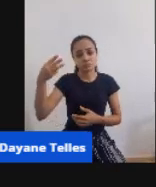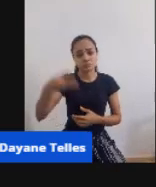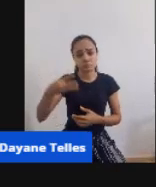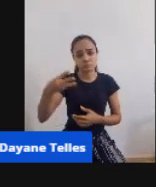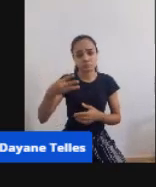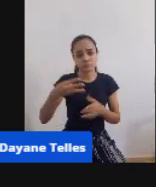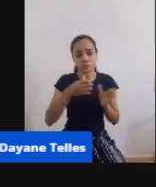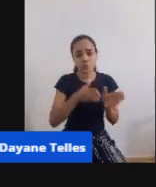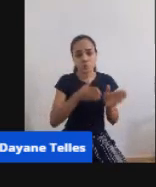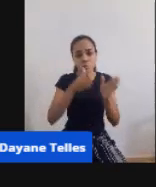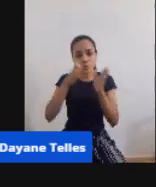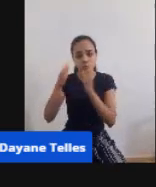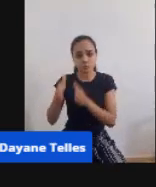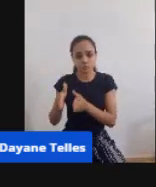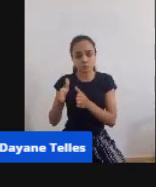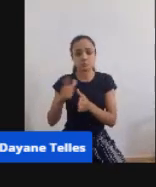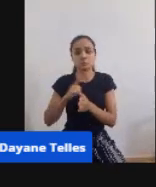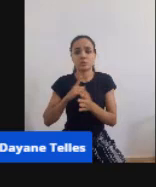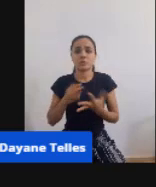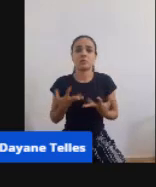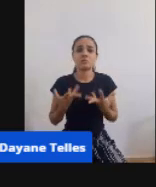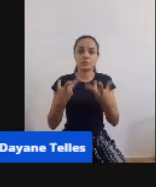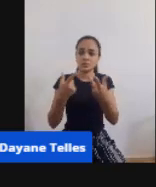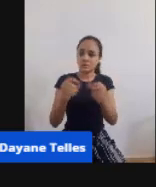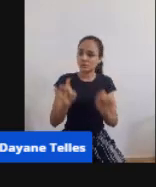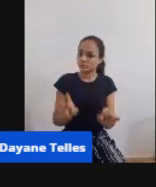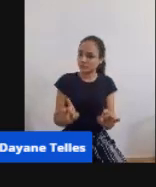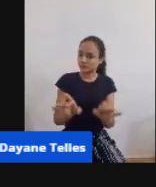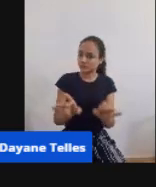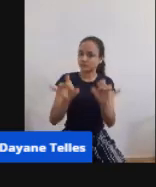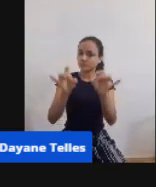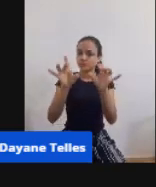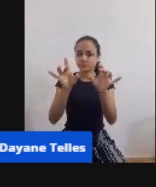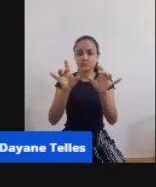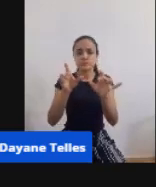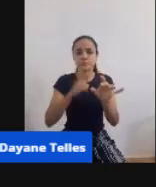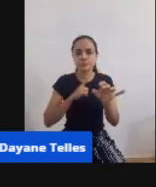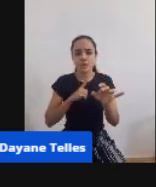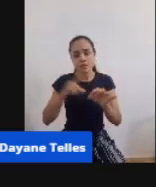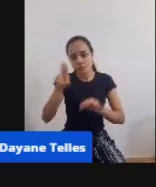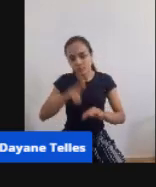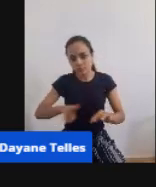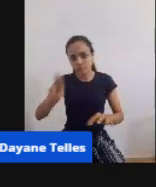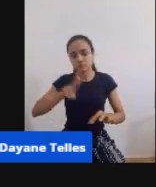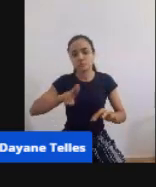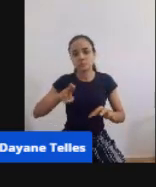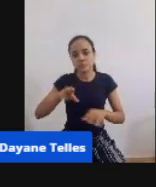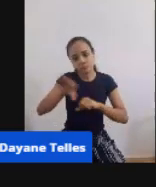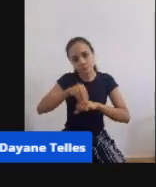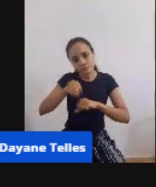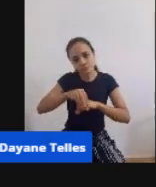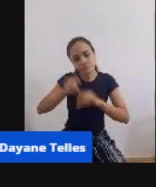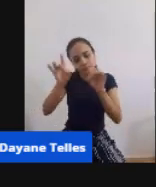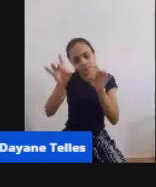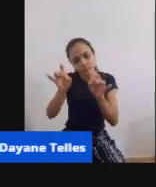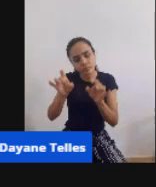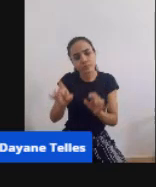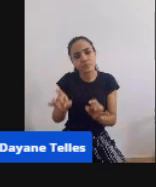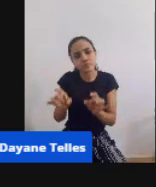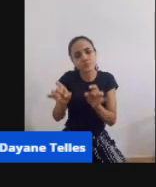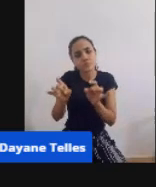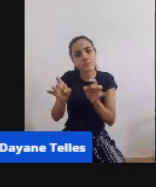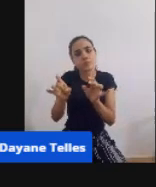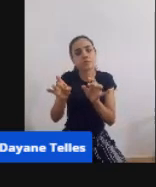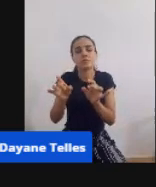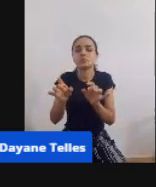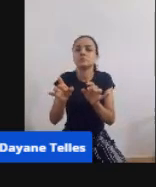a habilidade específica, né, que nós temos que utilizar, e os conhecimentos específicos referentes a essa habilidade. Bem, onde